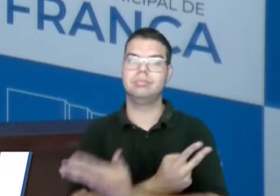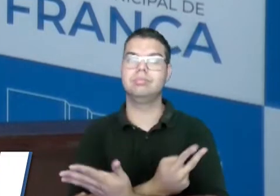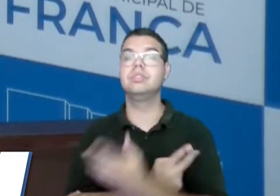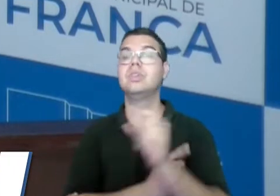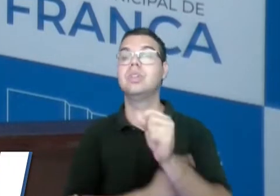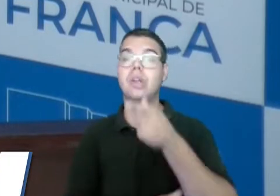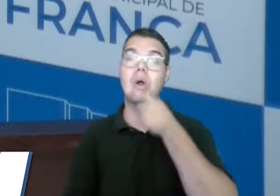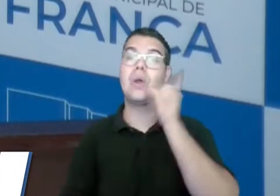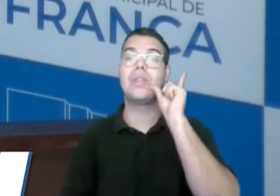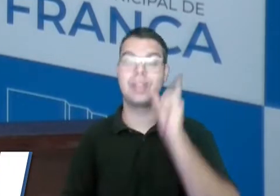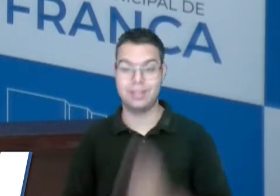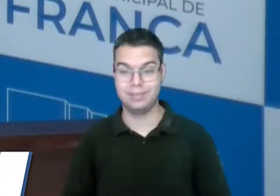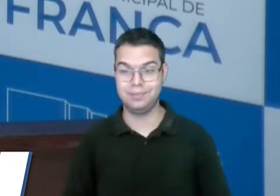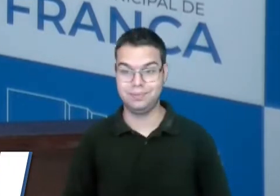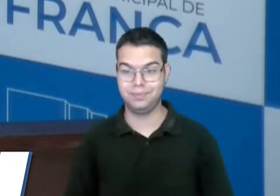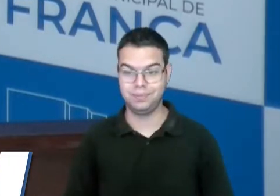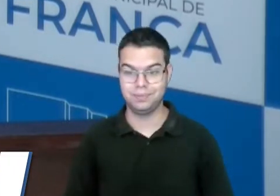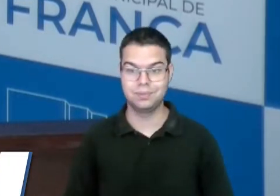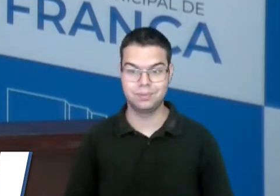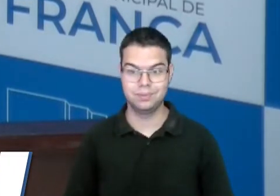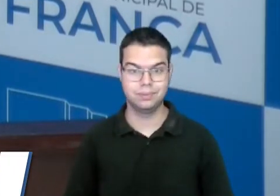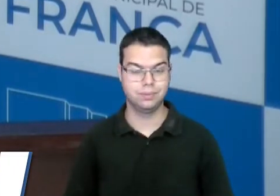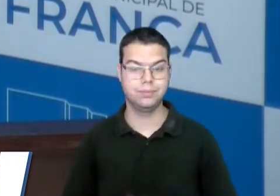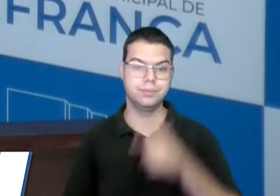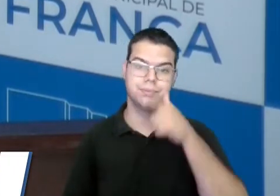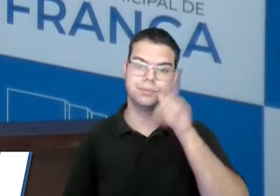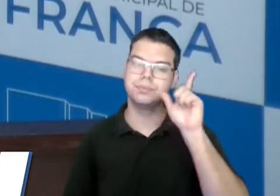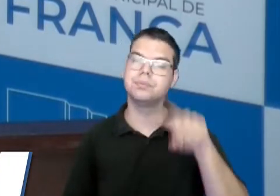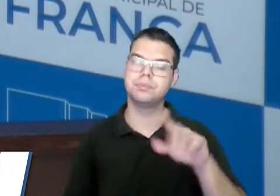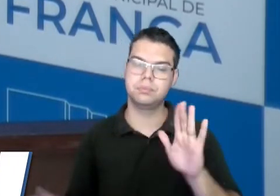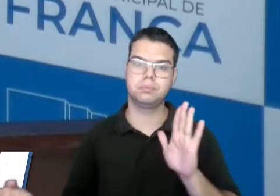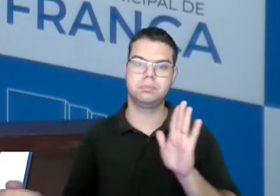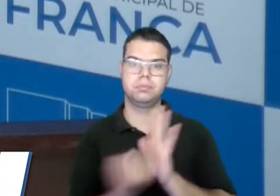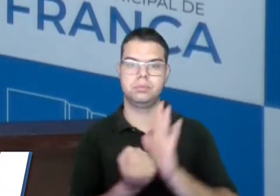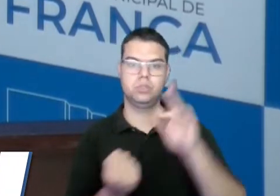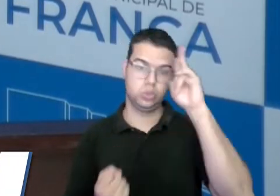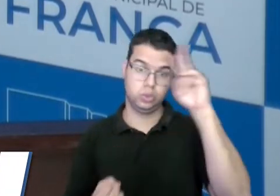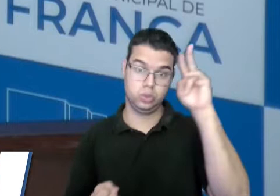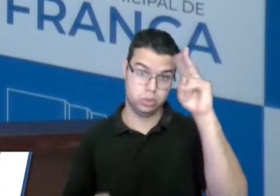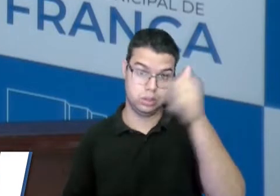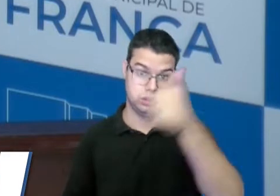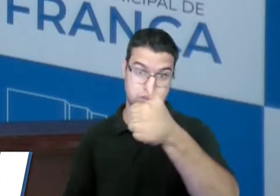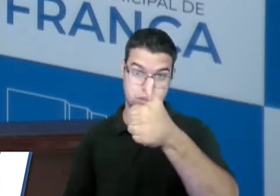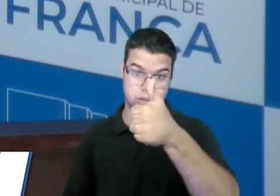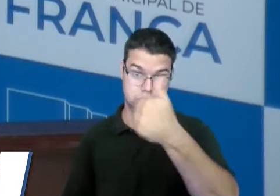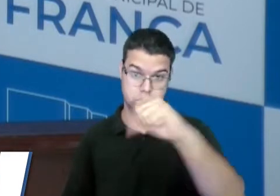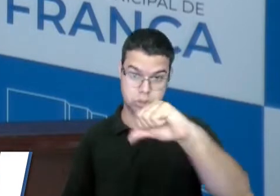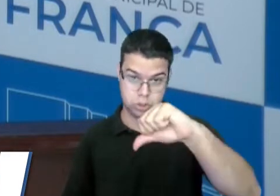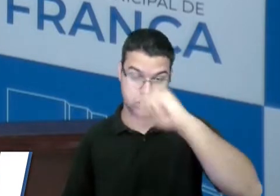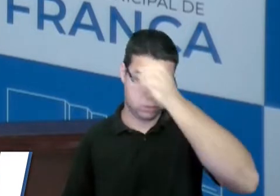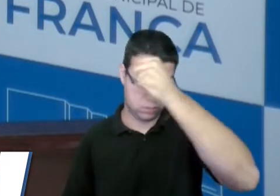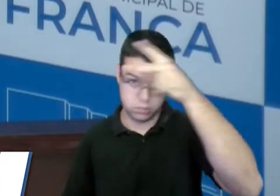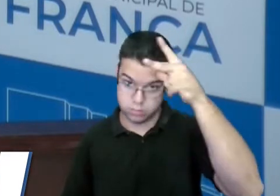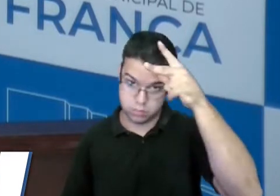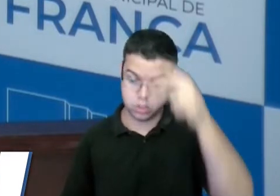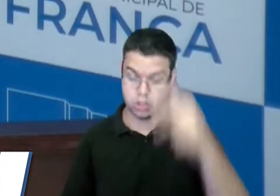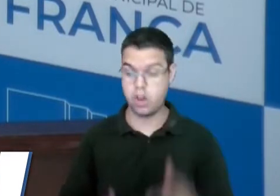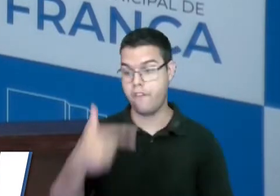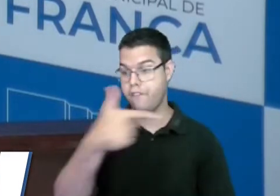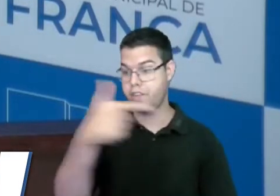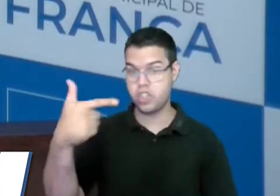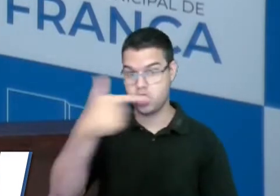que foi uma marca histórica. 19 prefeitos, 22 câmaras municipais, todas